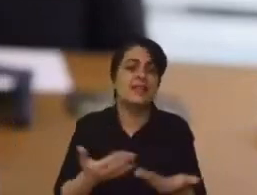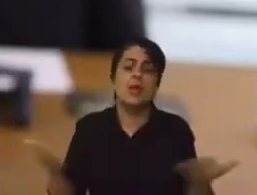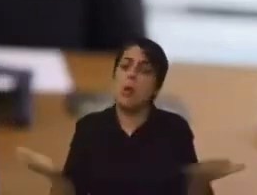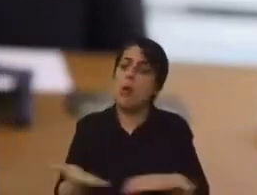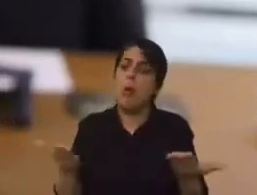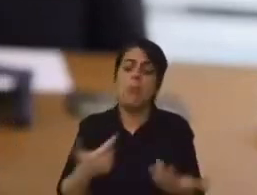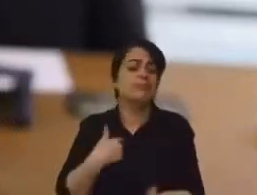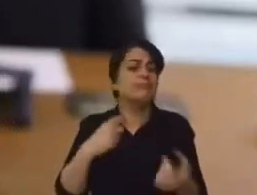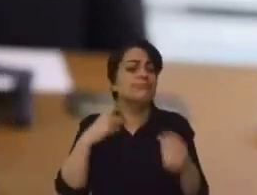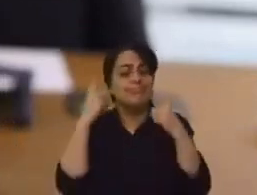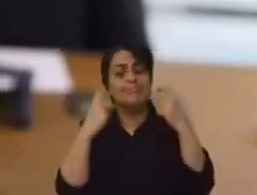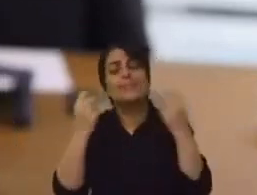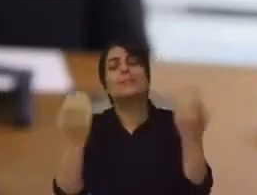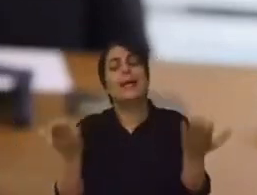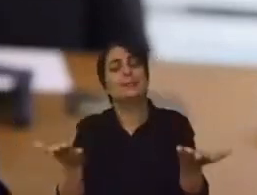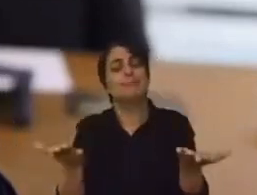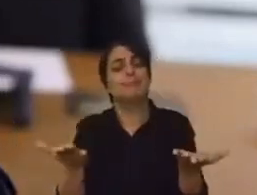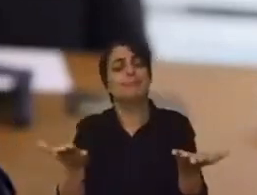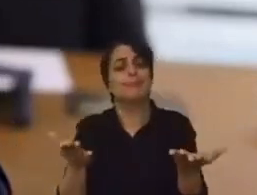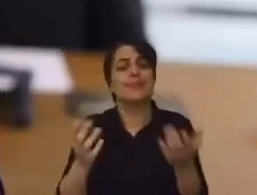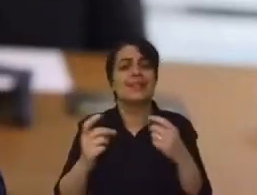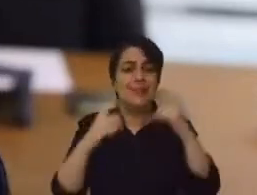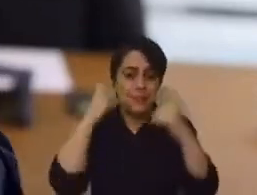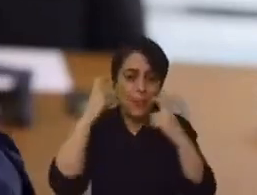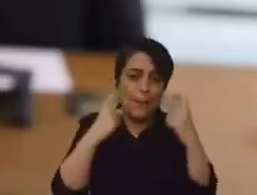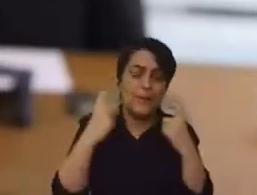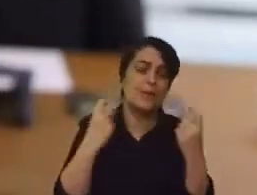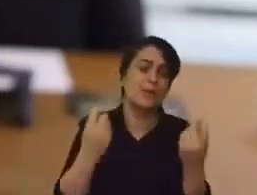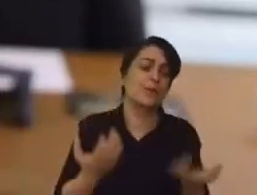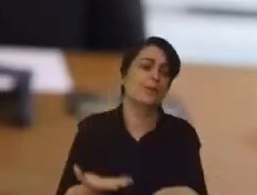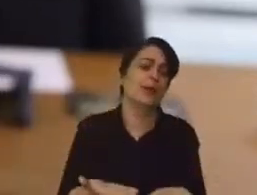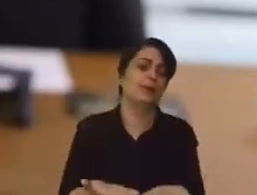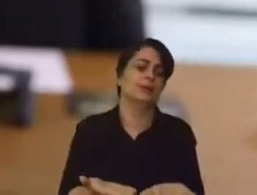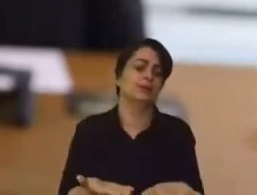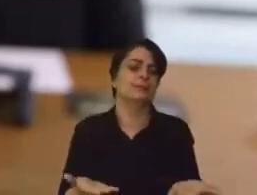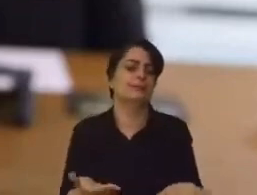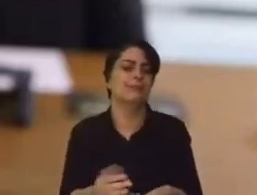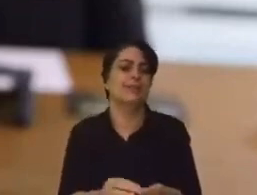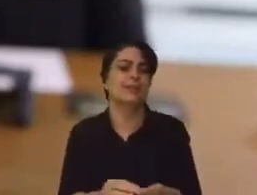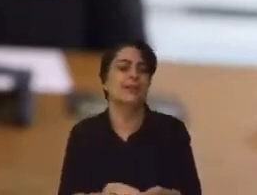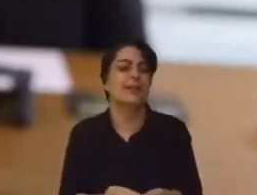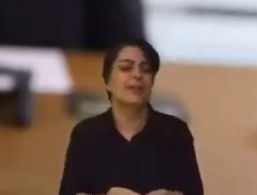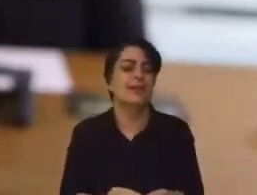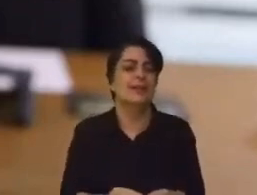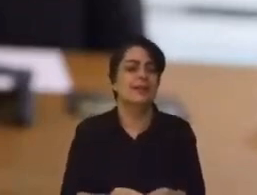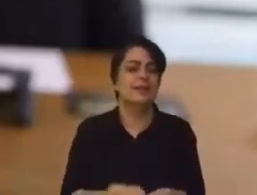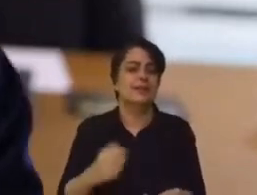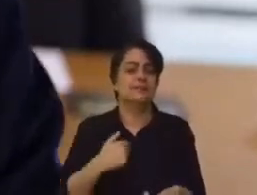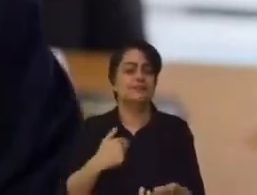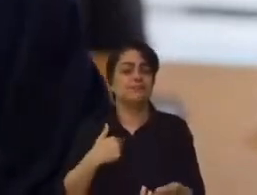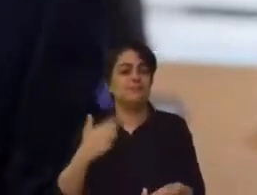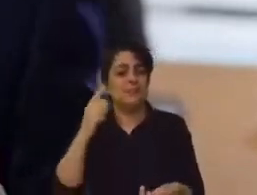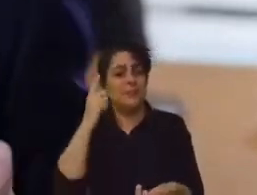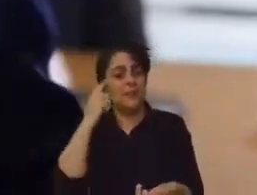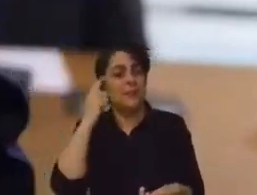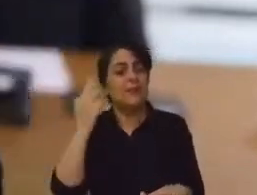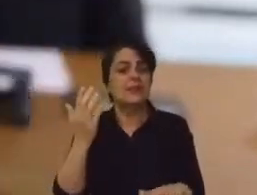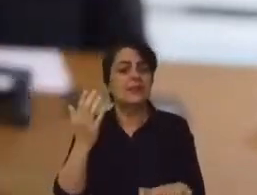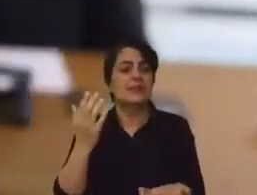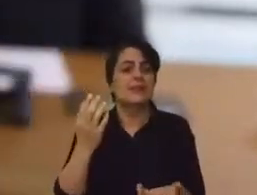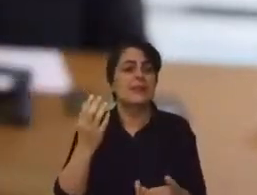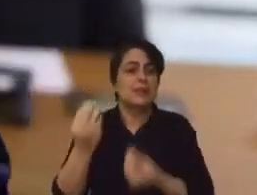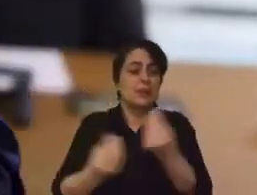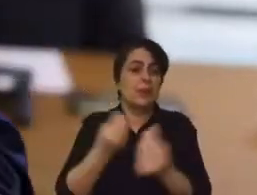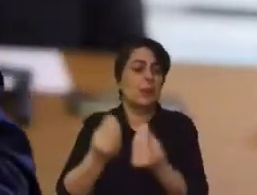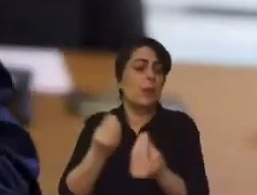sinceramente. Fico preocupado e quero aprender com o resultado dessa plenária que vocês estão fazendo, porque me preocupa